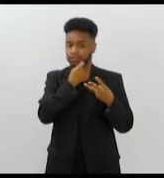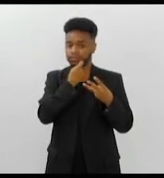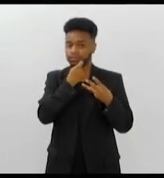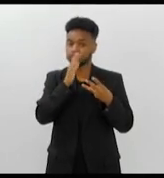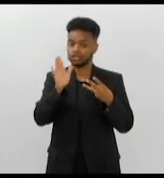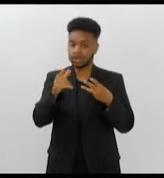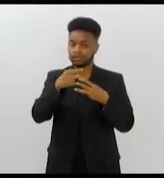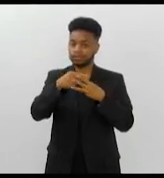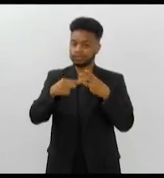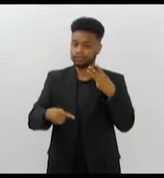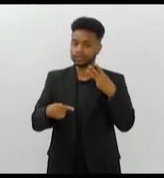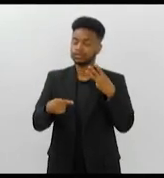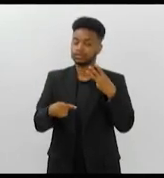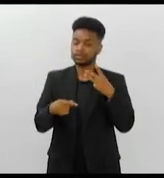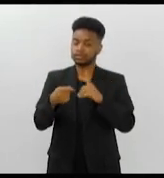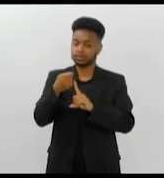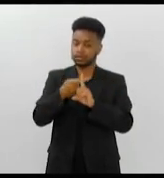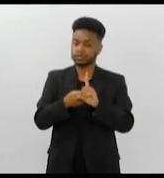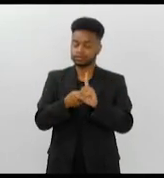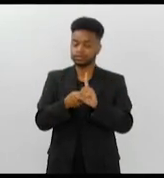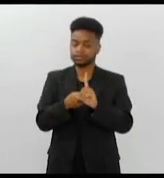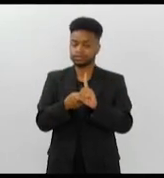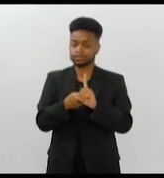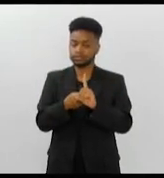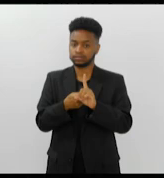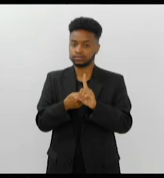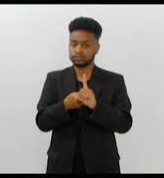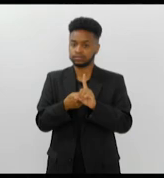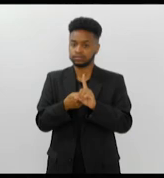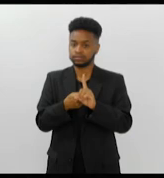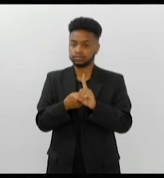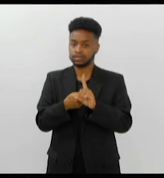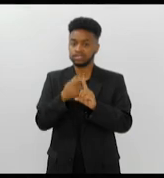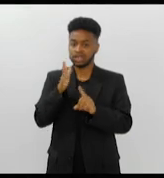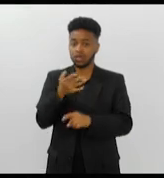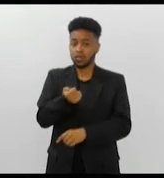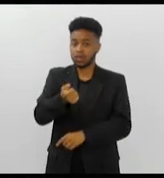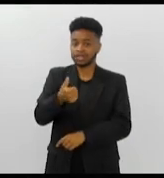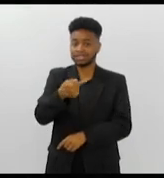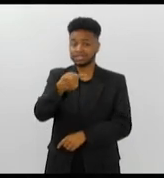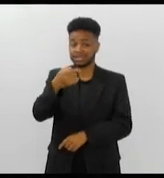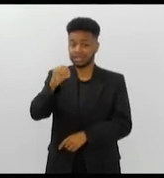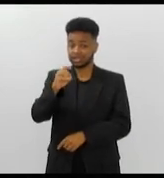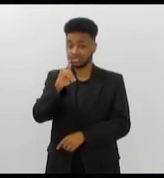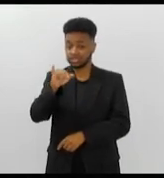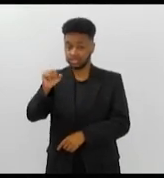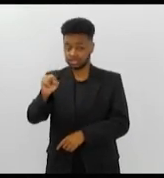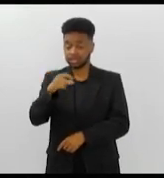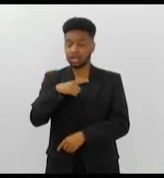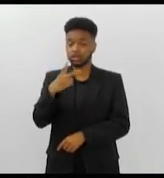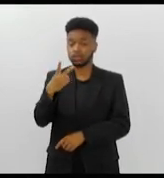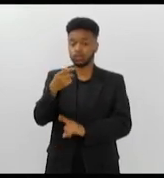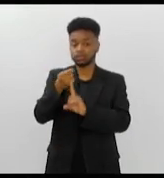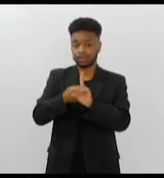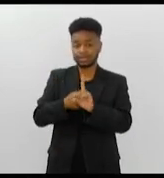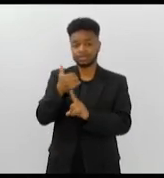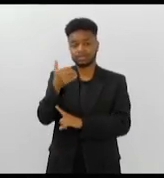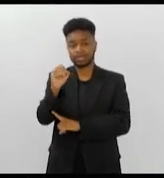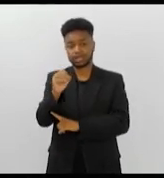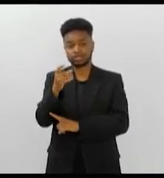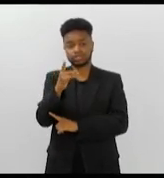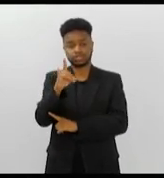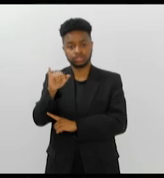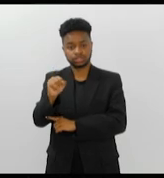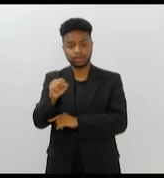passaram-se já praticamente 70 Dias 2 meses e 10 dias e